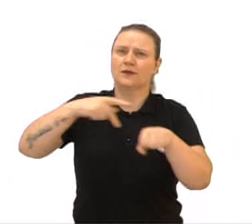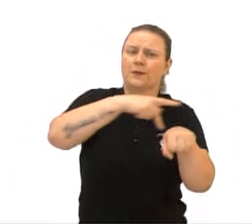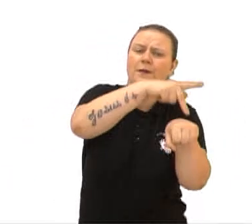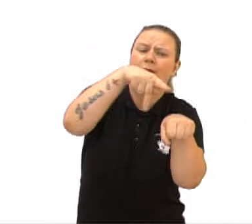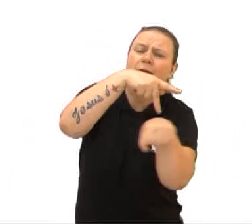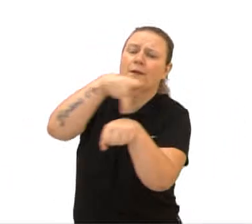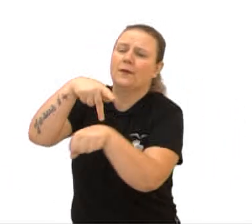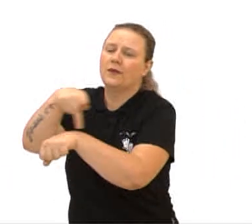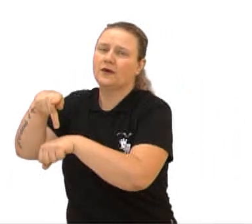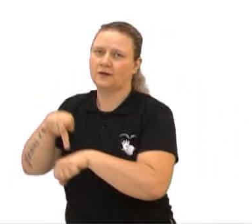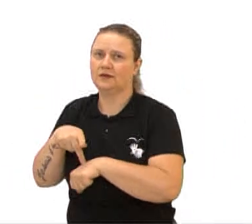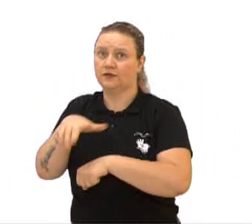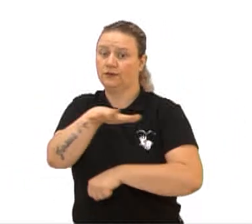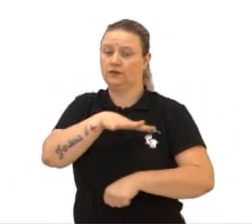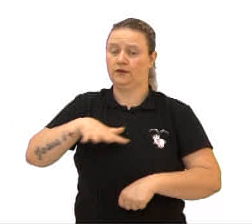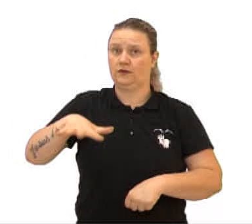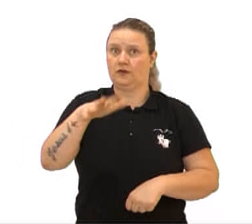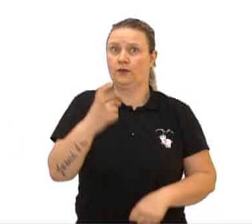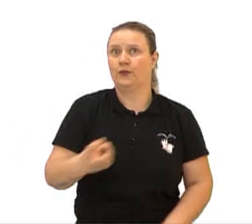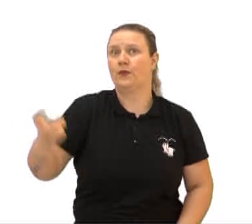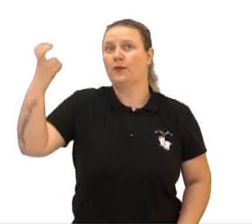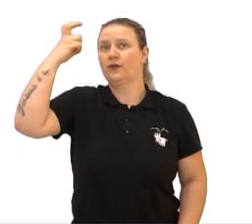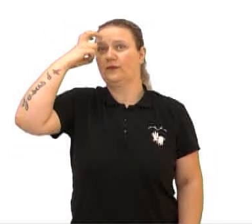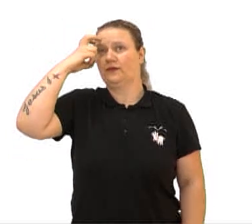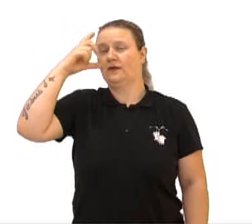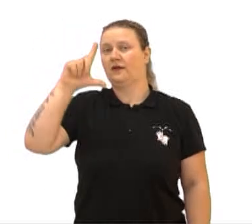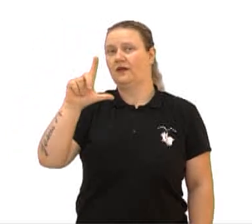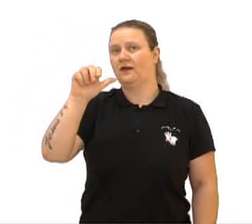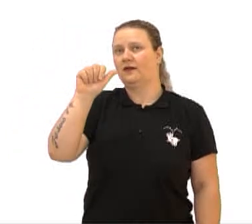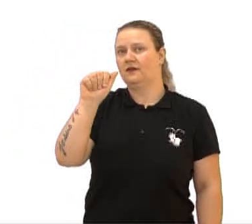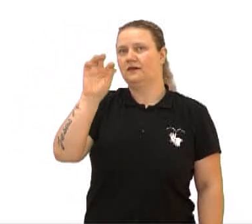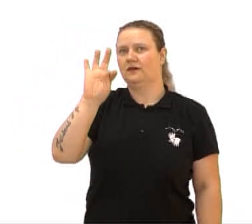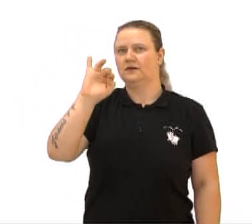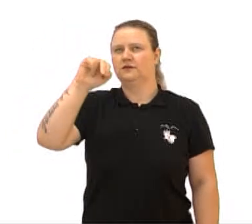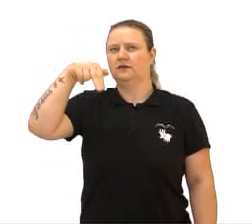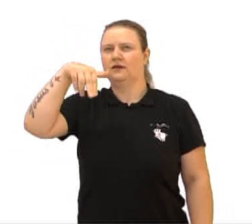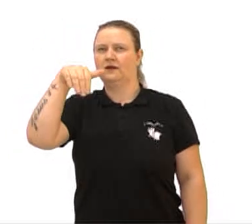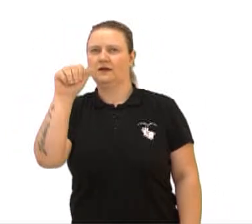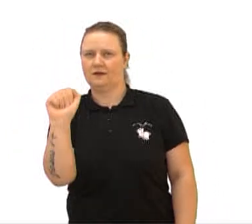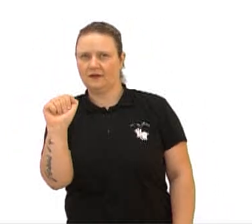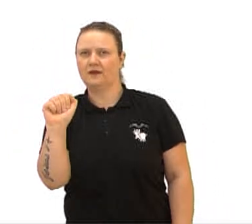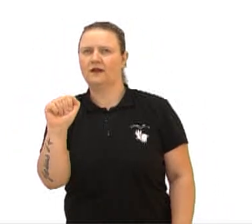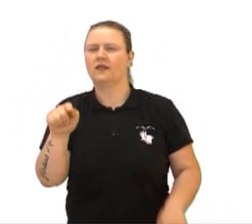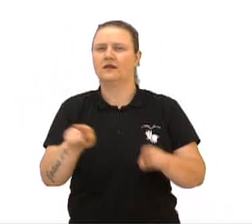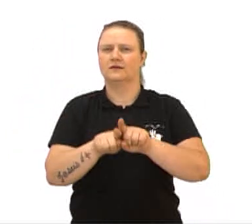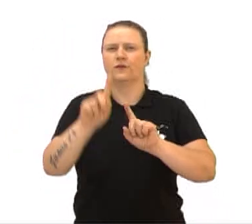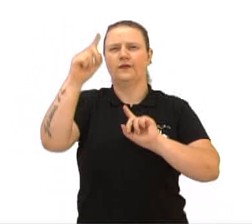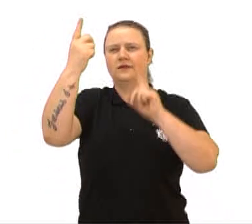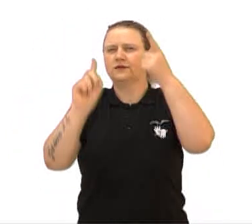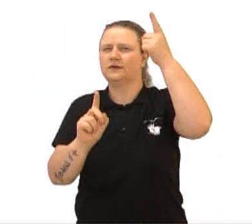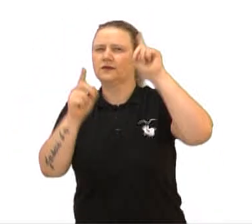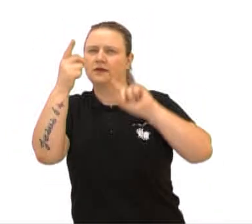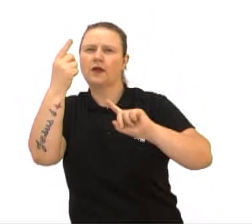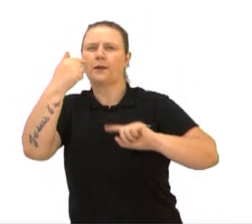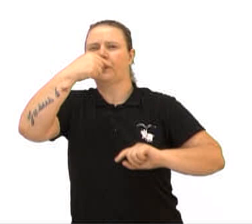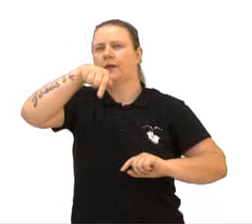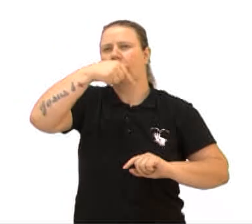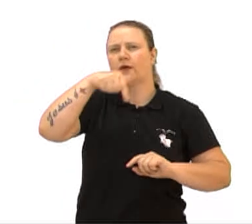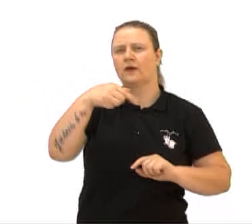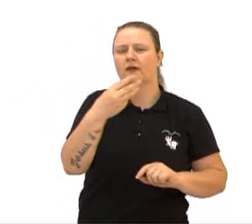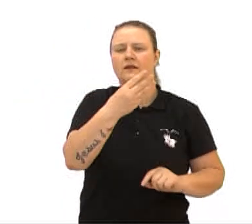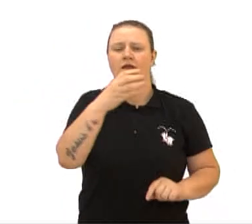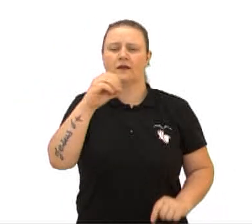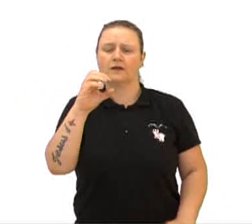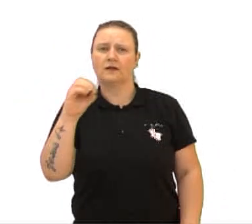que é chamado de cultura latina. Países como Peru, Guatemala, Honduras, Chile. São 300 quilos de